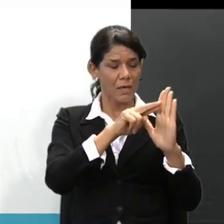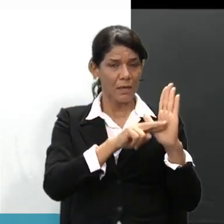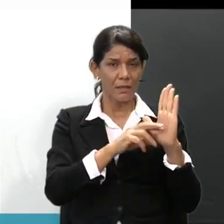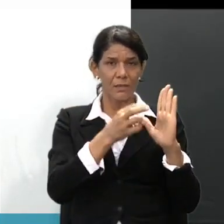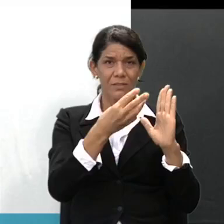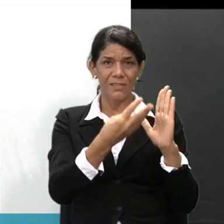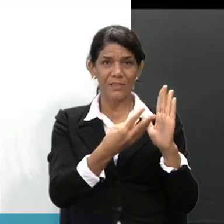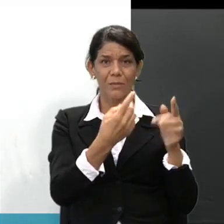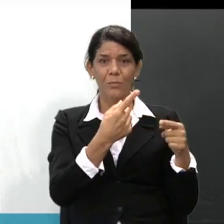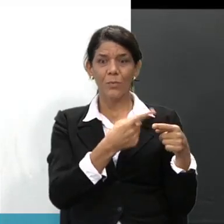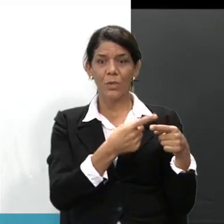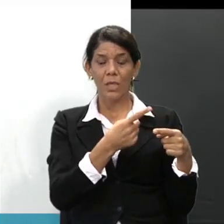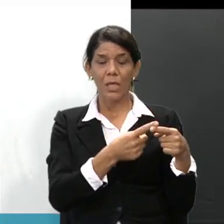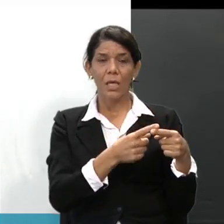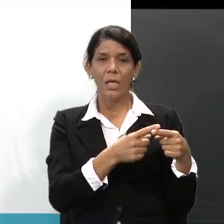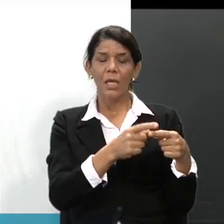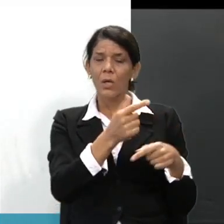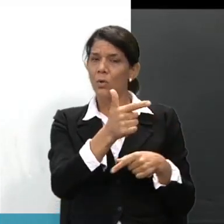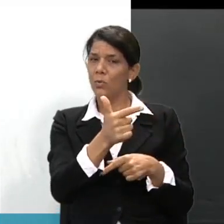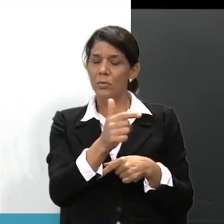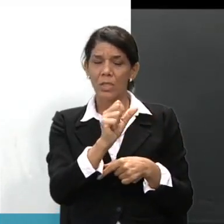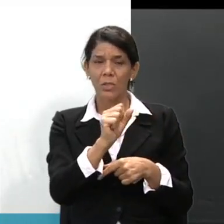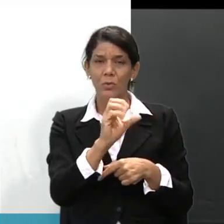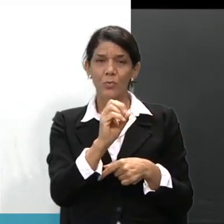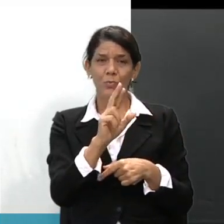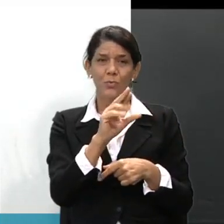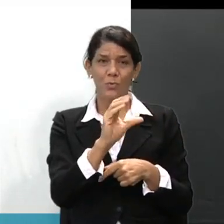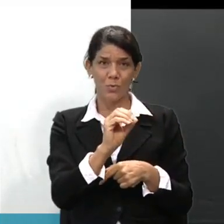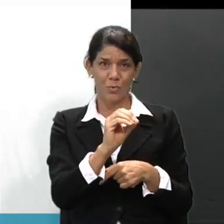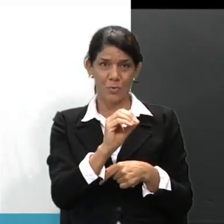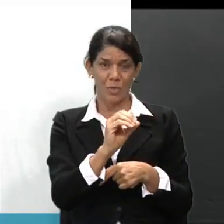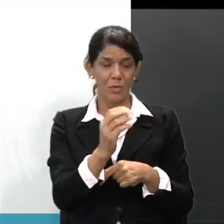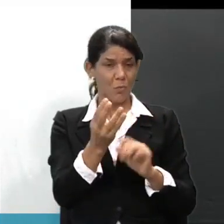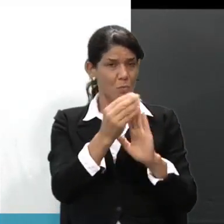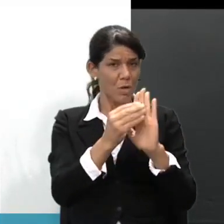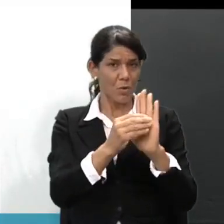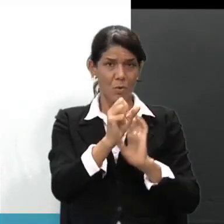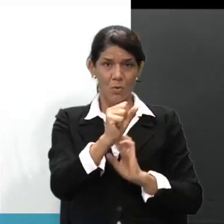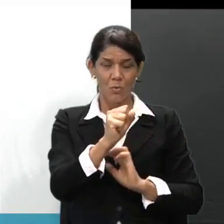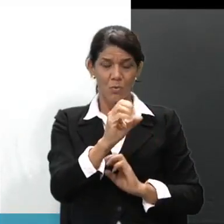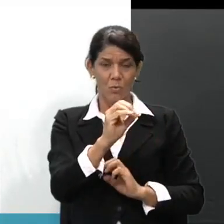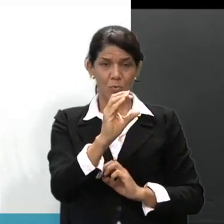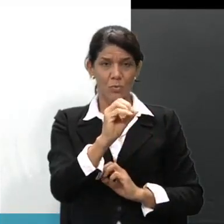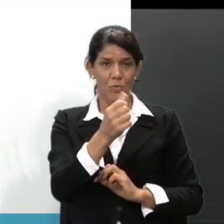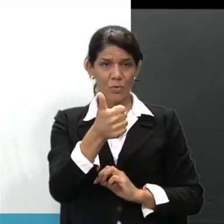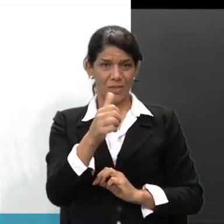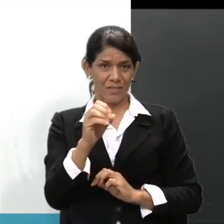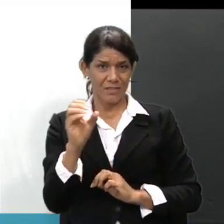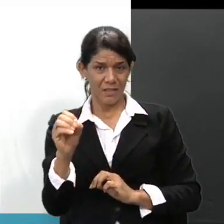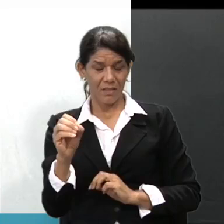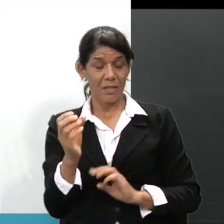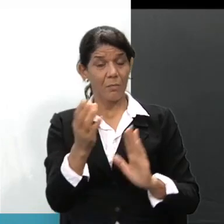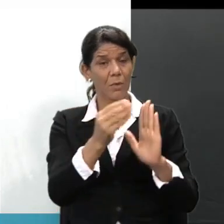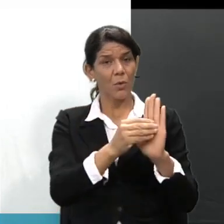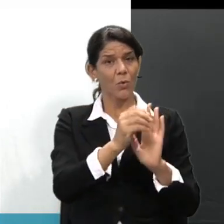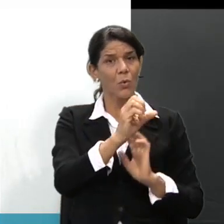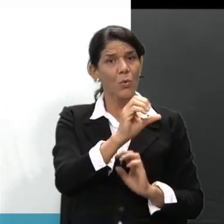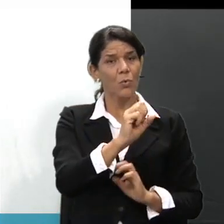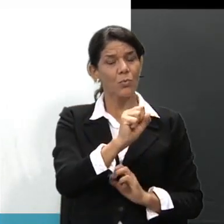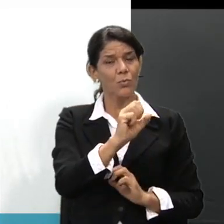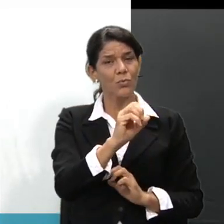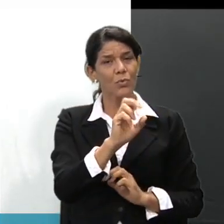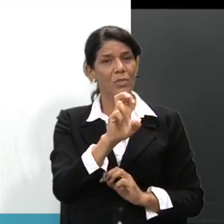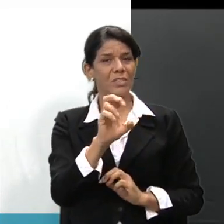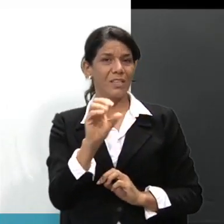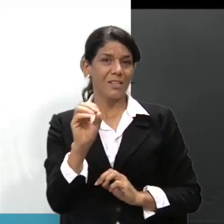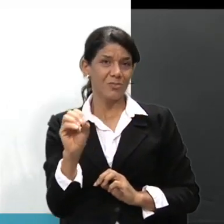3, porque eu não tenho um soro de 100 ml, ele não prescreveu um soro de 100 ml, ele prescreveu um soro de